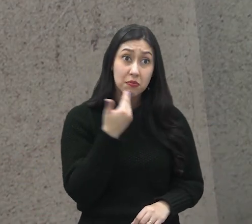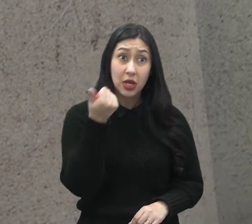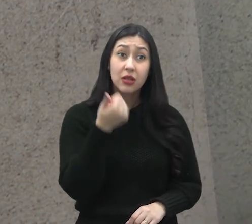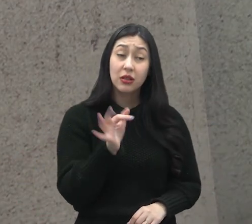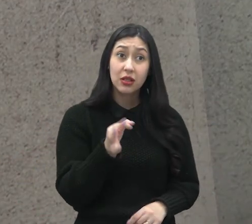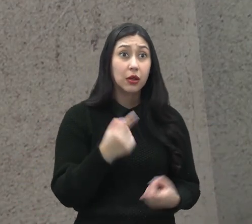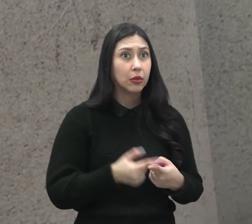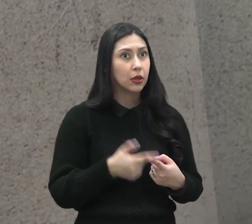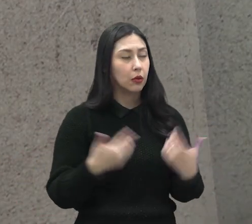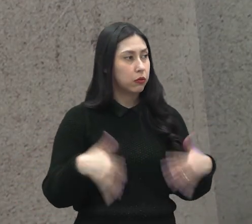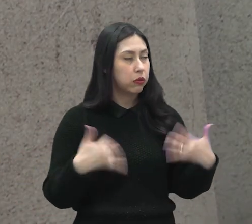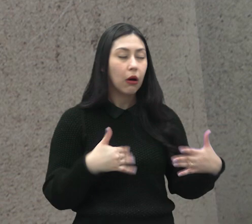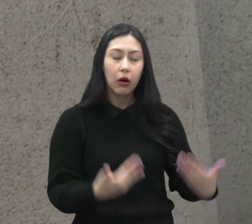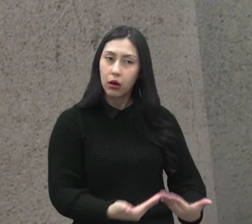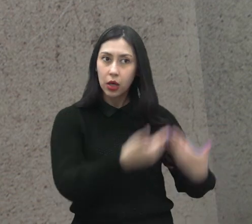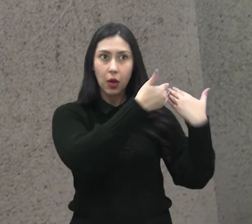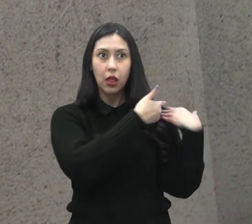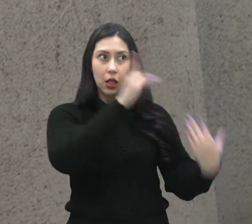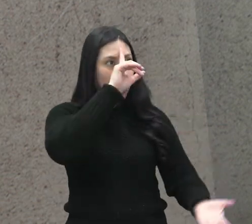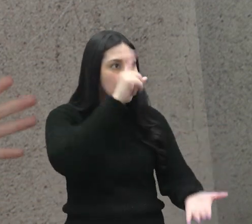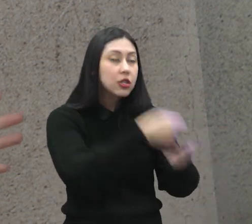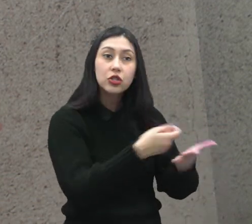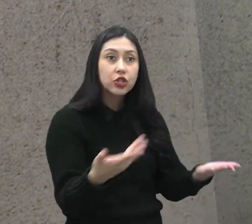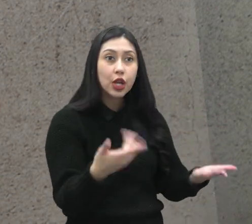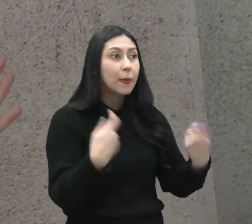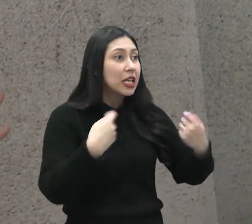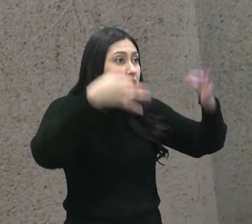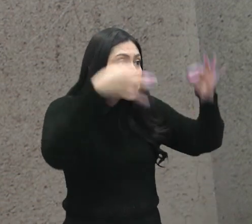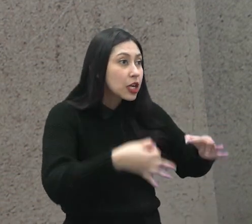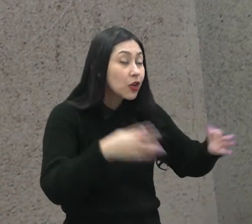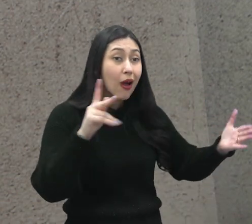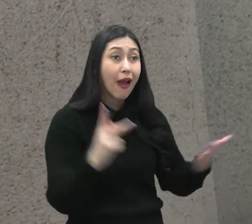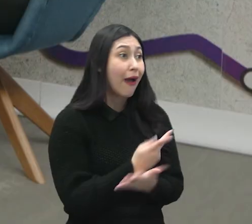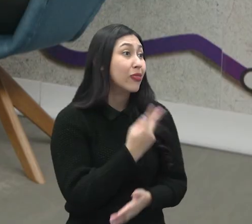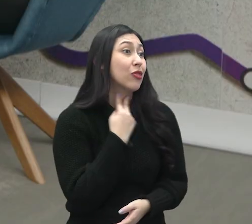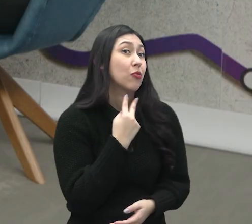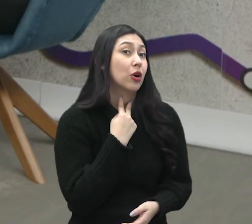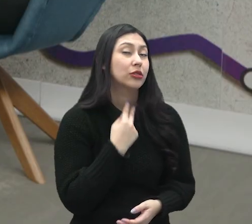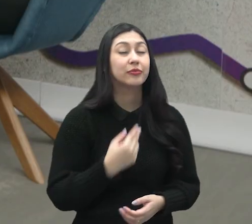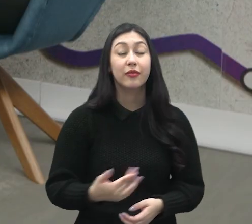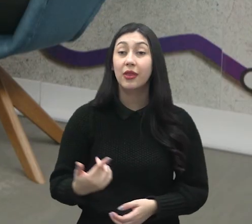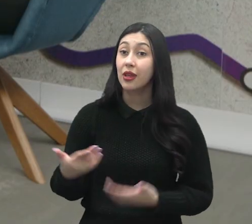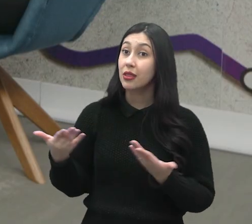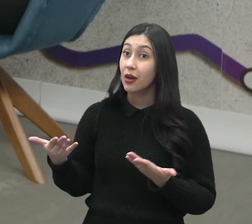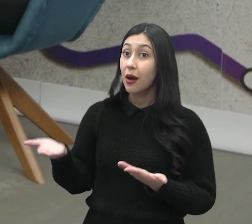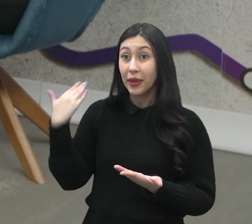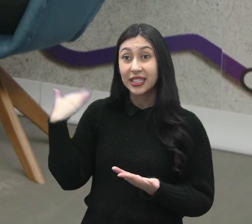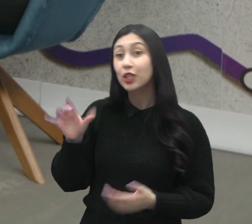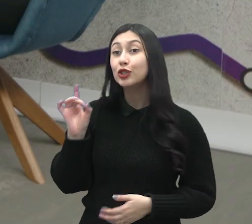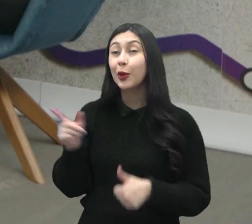baita de uma responsabilidade, né? Você já, poxa, eu tenho que ser certeiro, eu não posso errar. Antes a gente escolhia entre